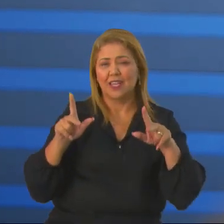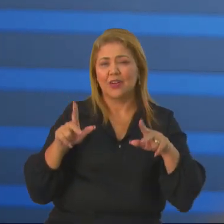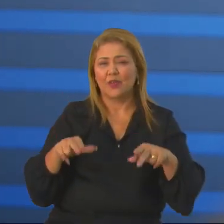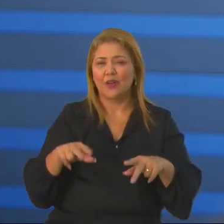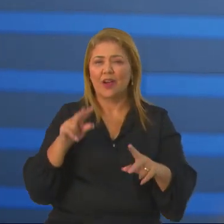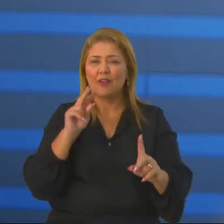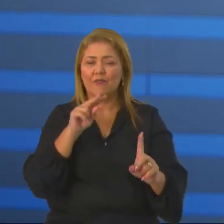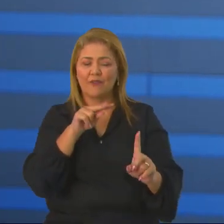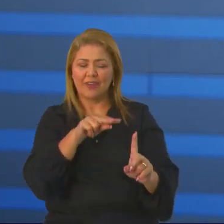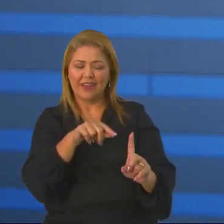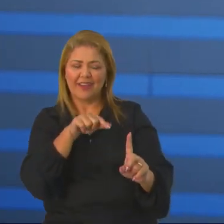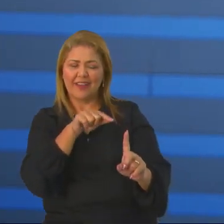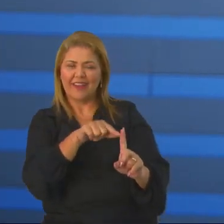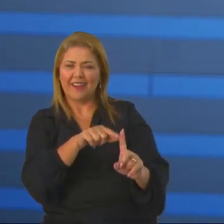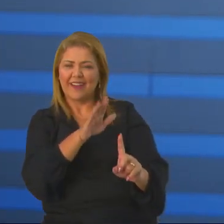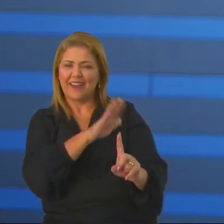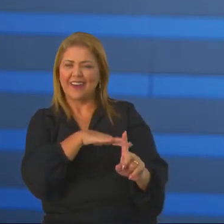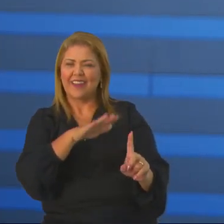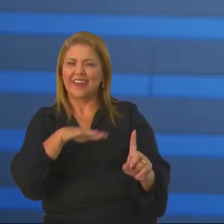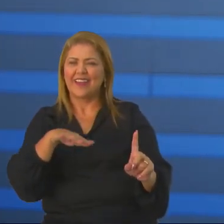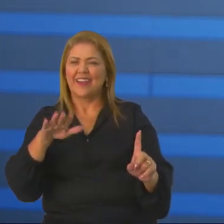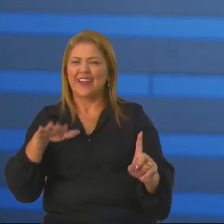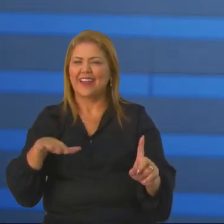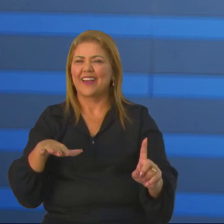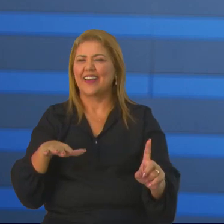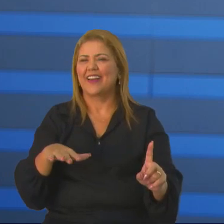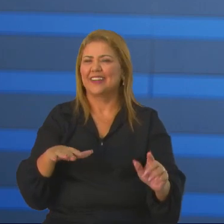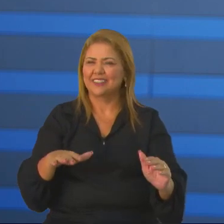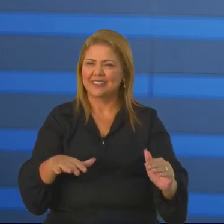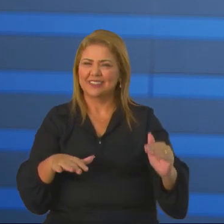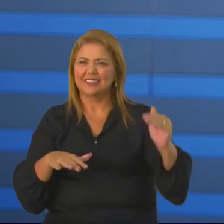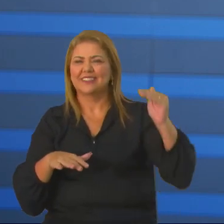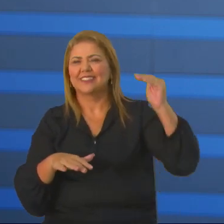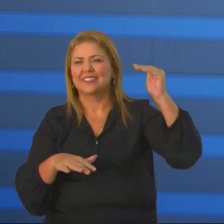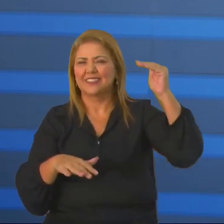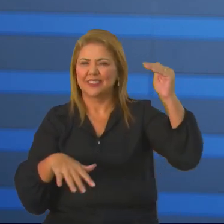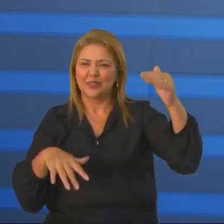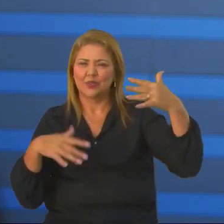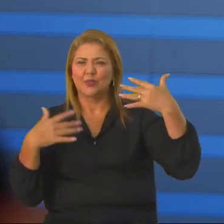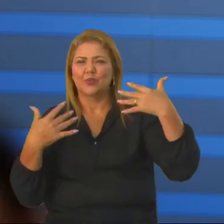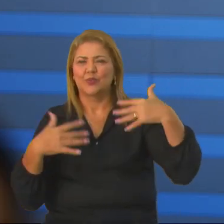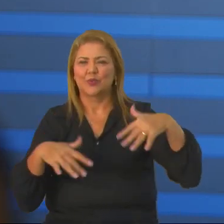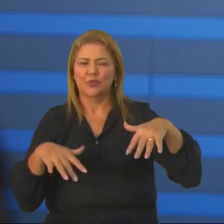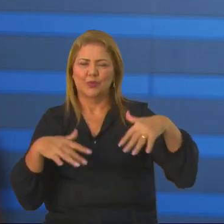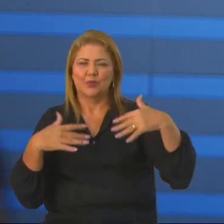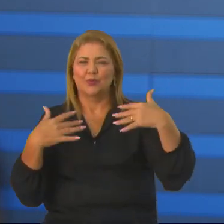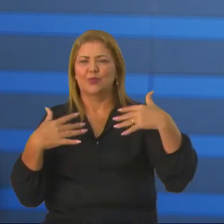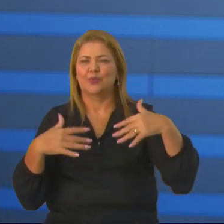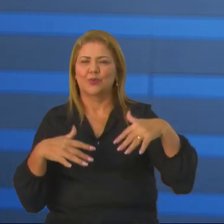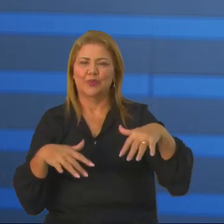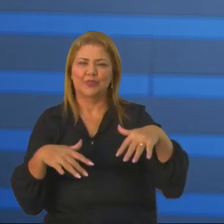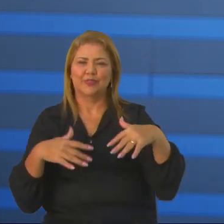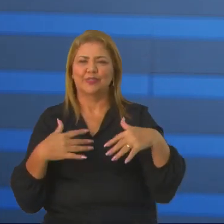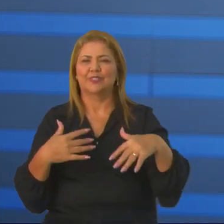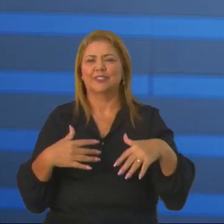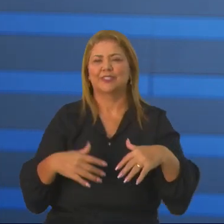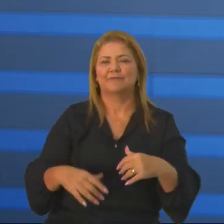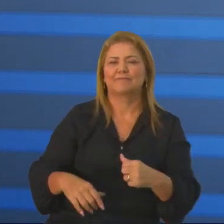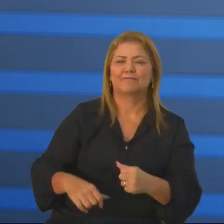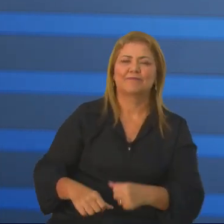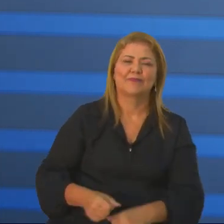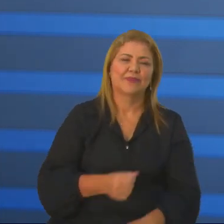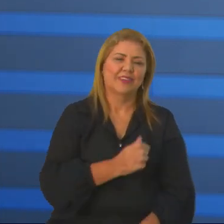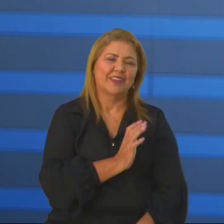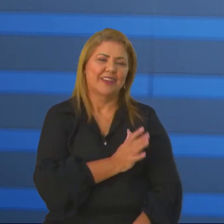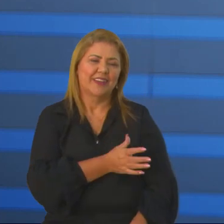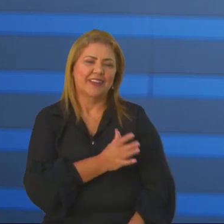um menino, de um menino. No